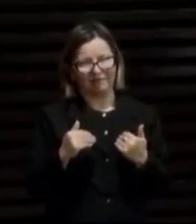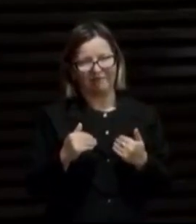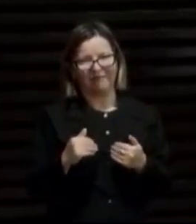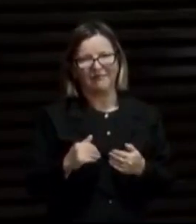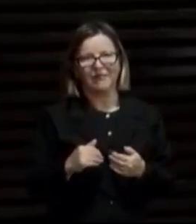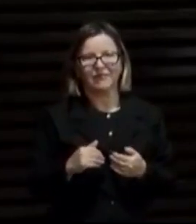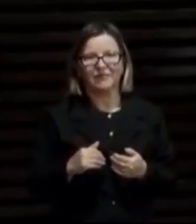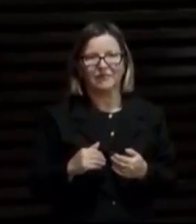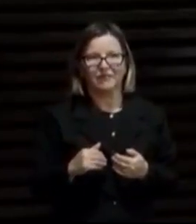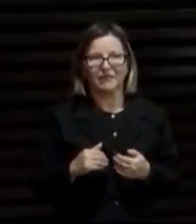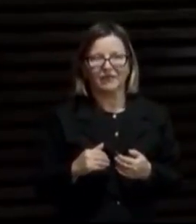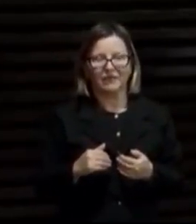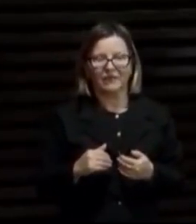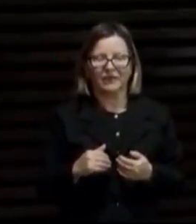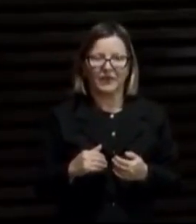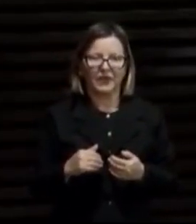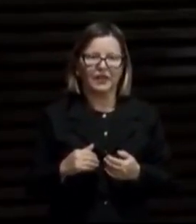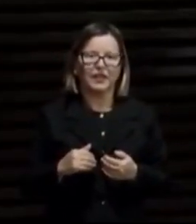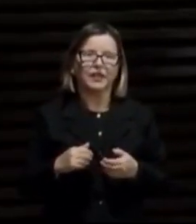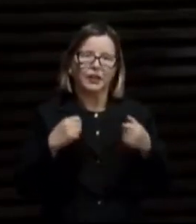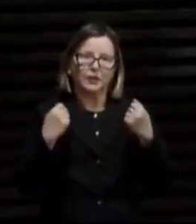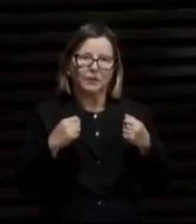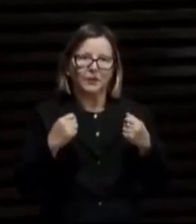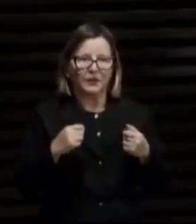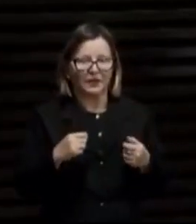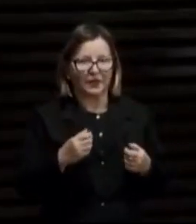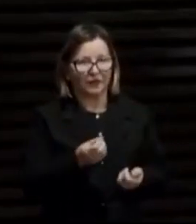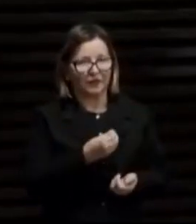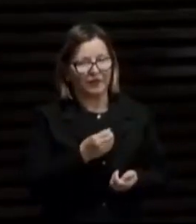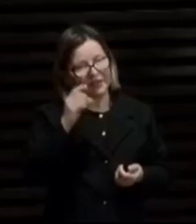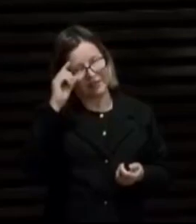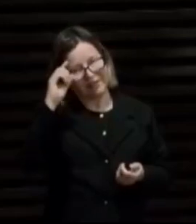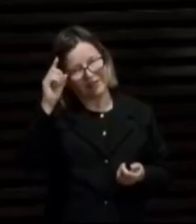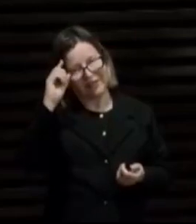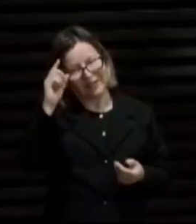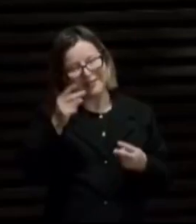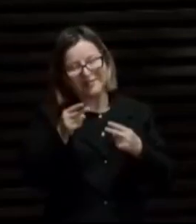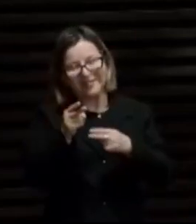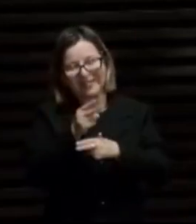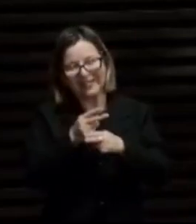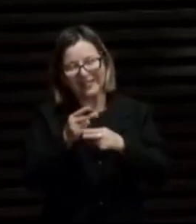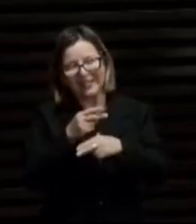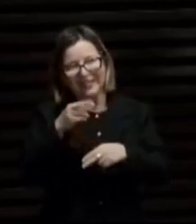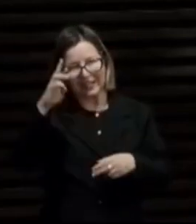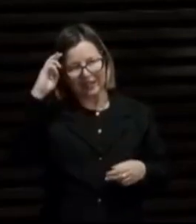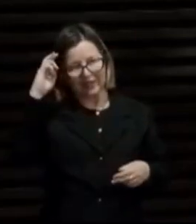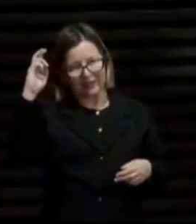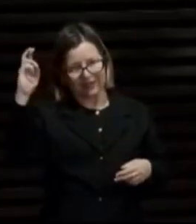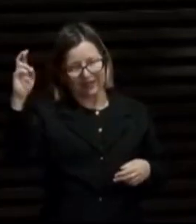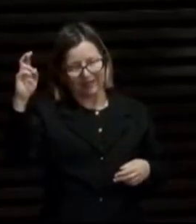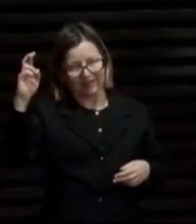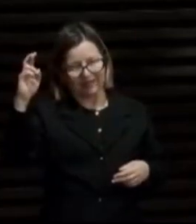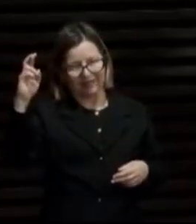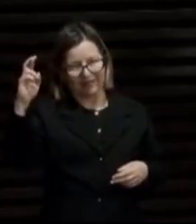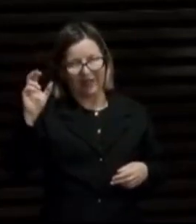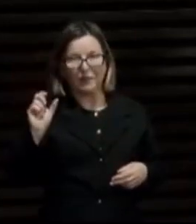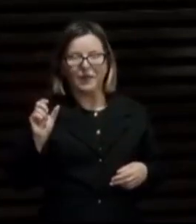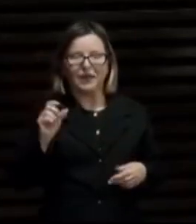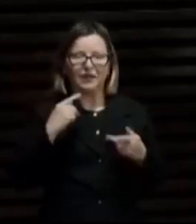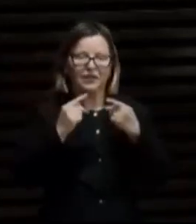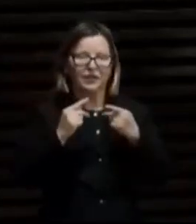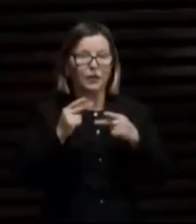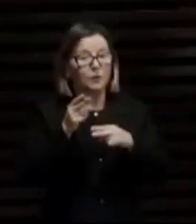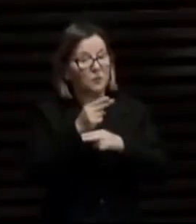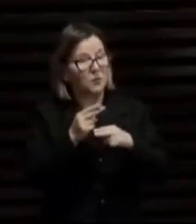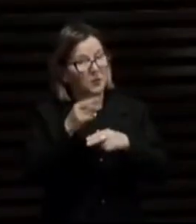nós precisamos desse viver diário, de buscar ao Senhor. A palavra diz buscar ao Senhor enquanto se pode achar. E o tempo de buscar